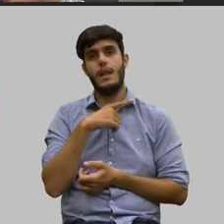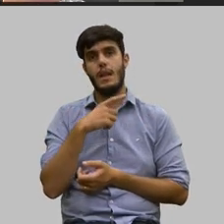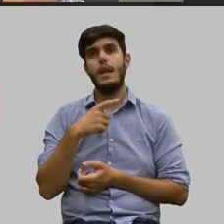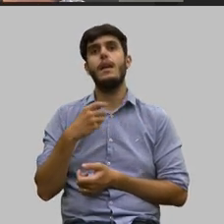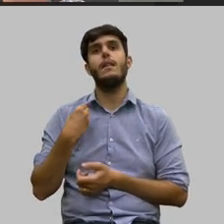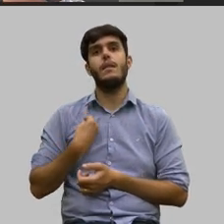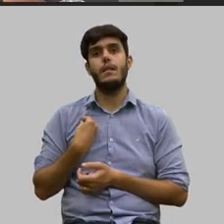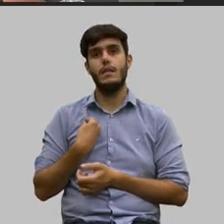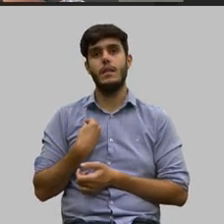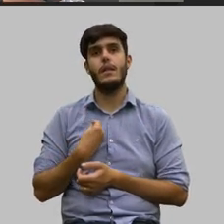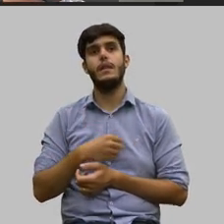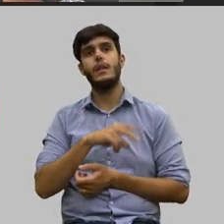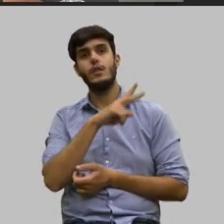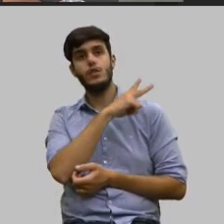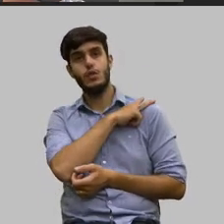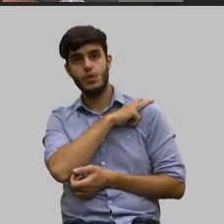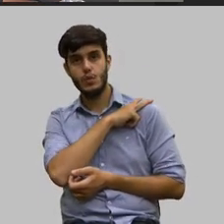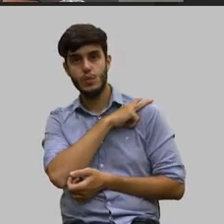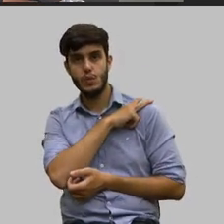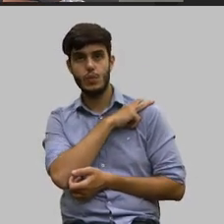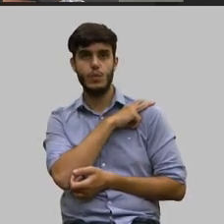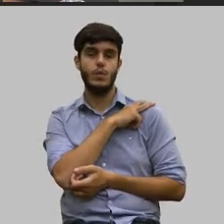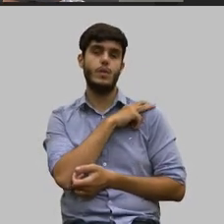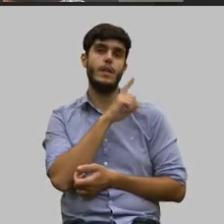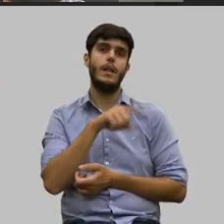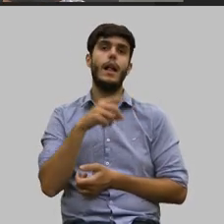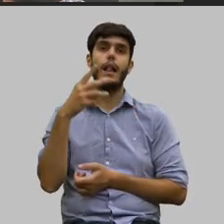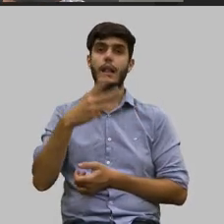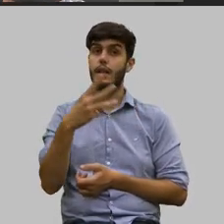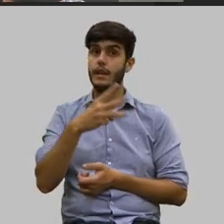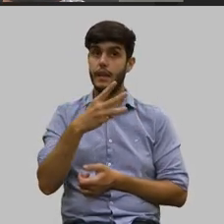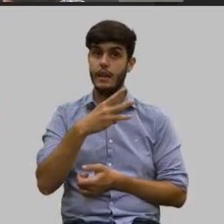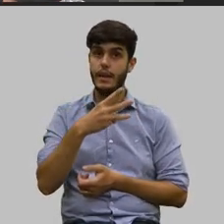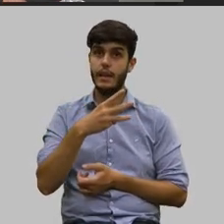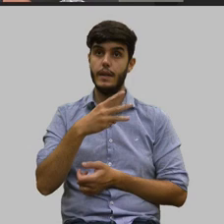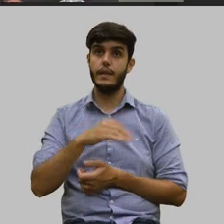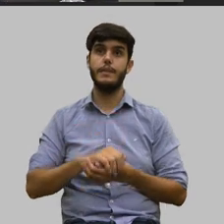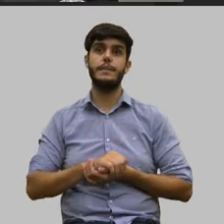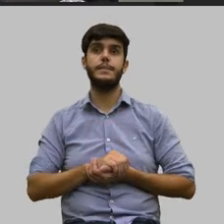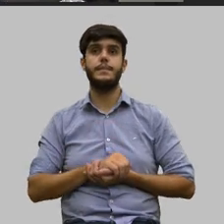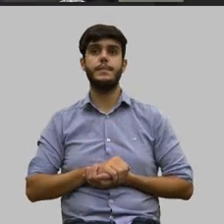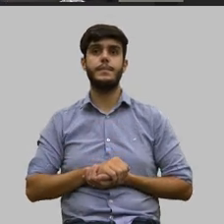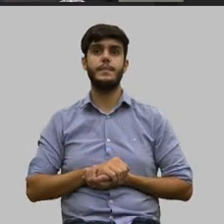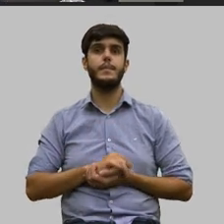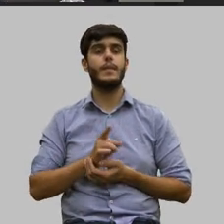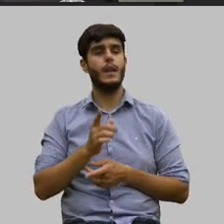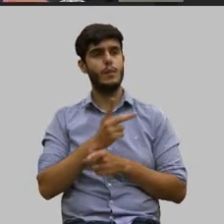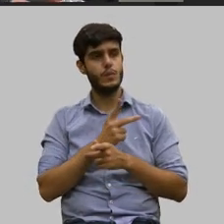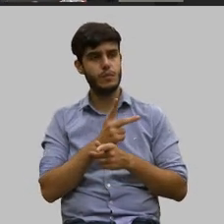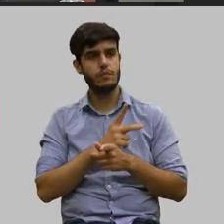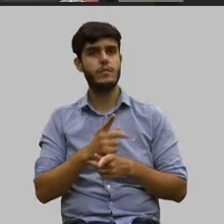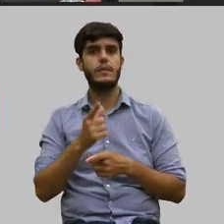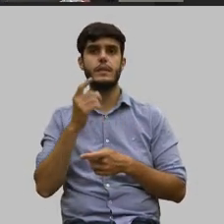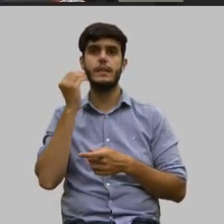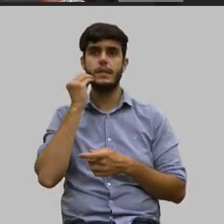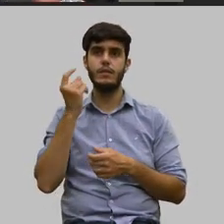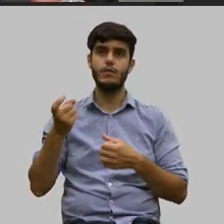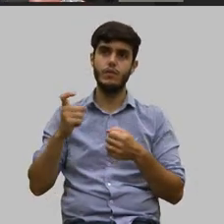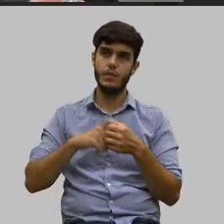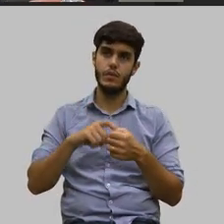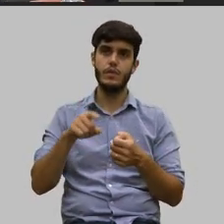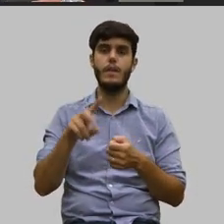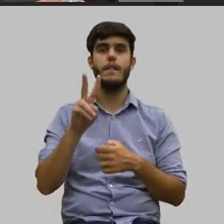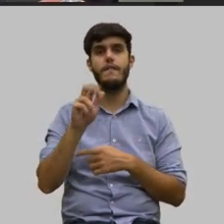segundo tenente três previstos eh um existente E aí a gente tem procurado recompor principalmente nas vagas de Oficiais